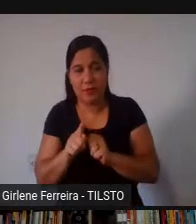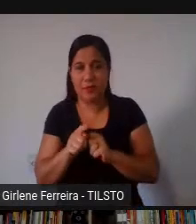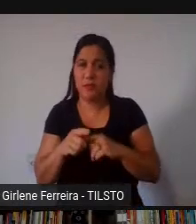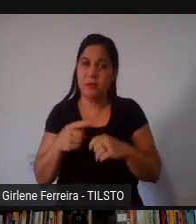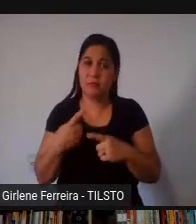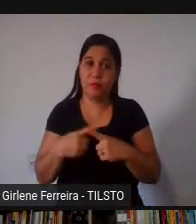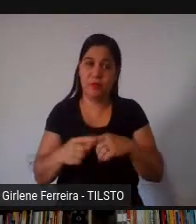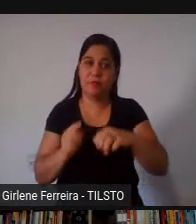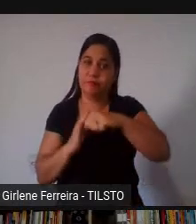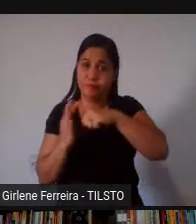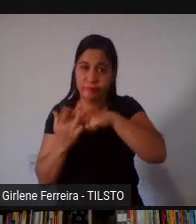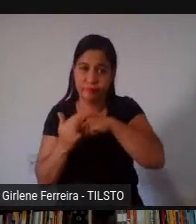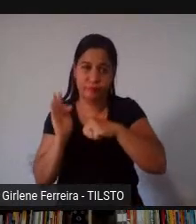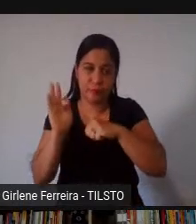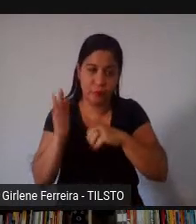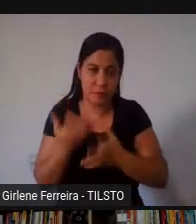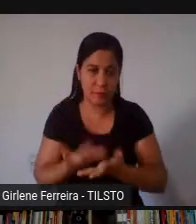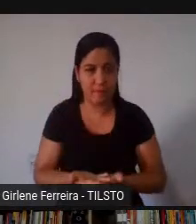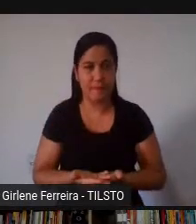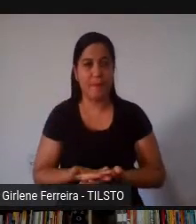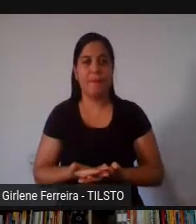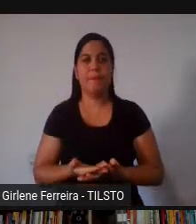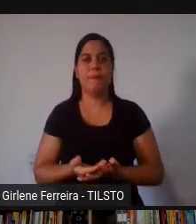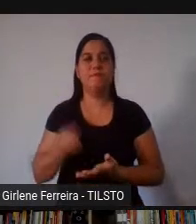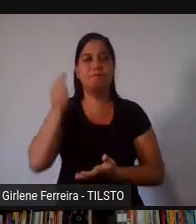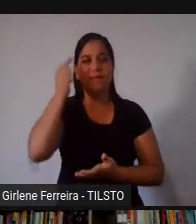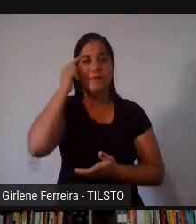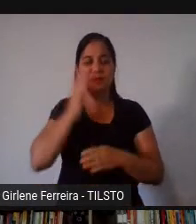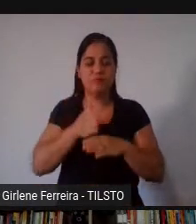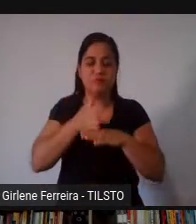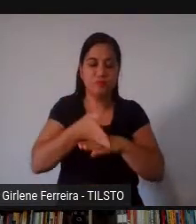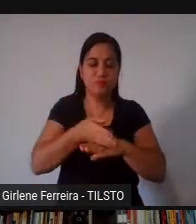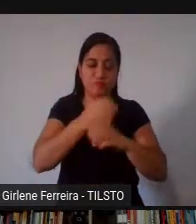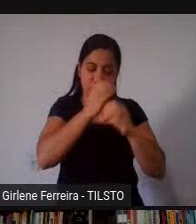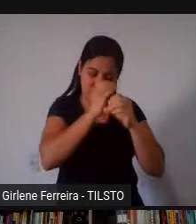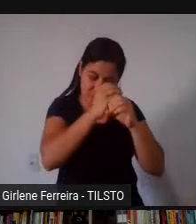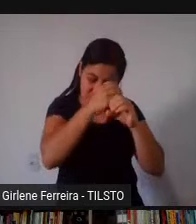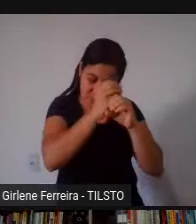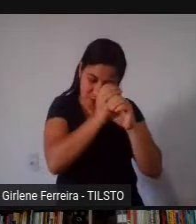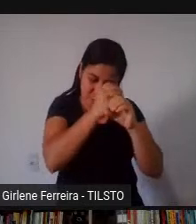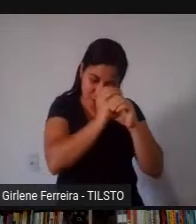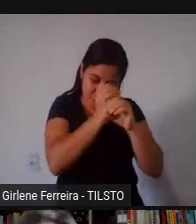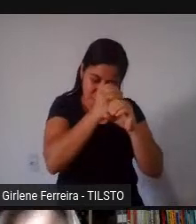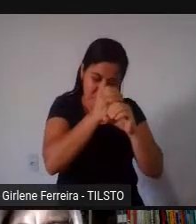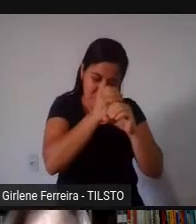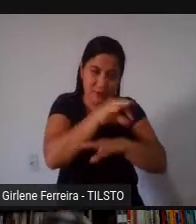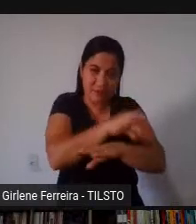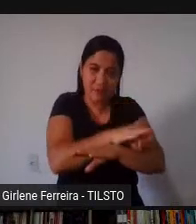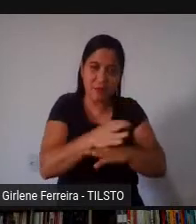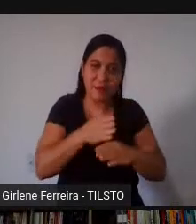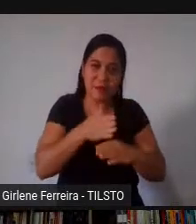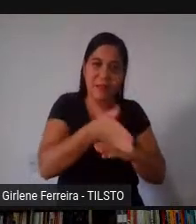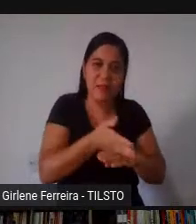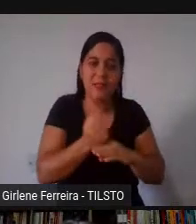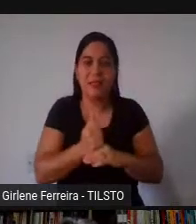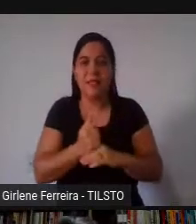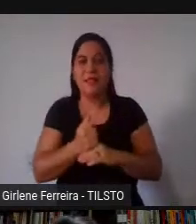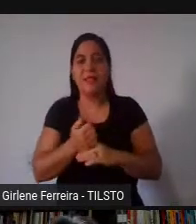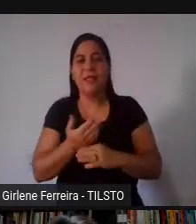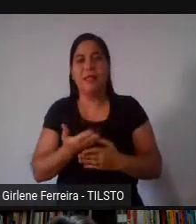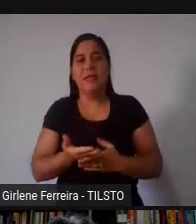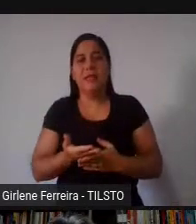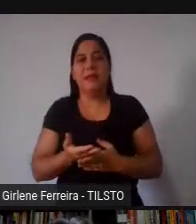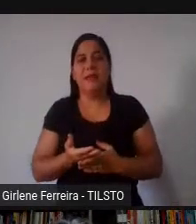assim, a mentalidade que o aluno de engenharia tem quando ele entra, né, não sei se já é conhecido pelas pessoas que estão assistindo aqui, que